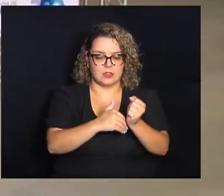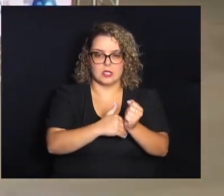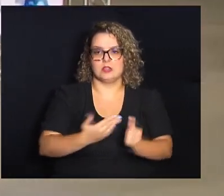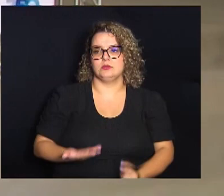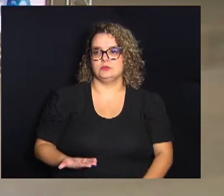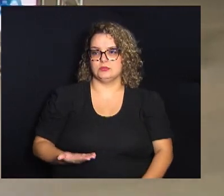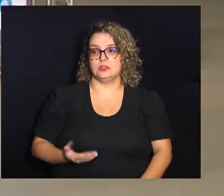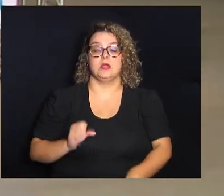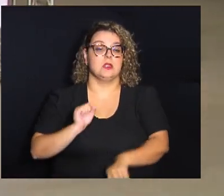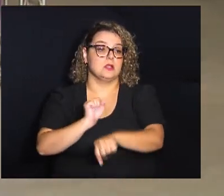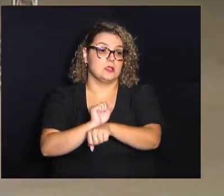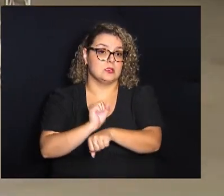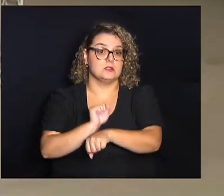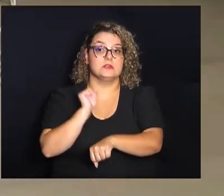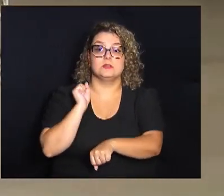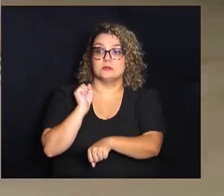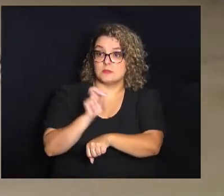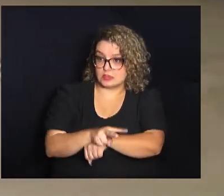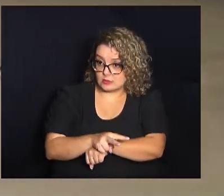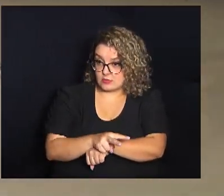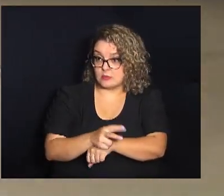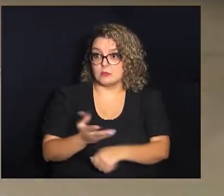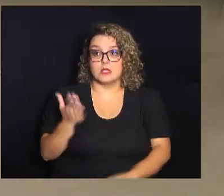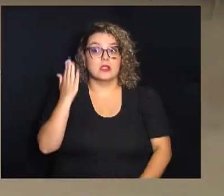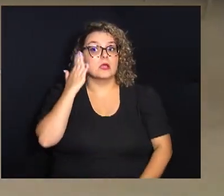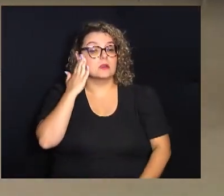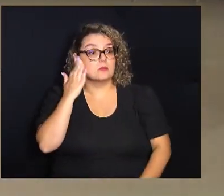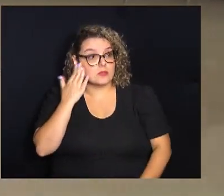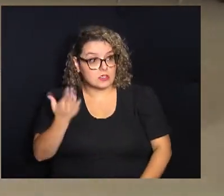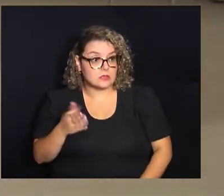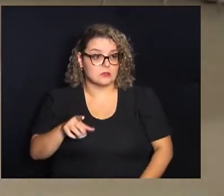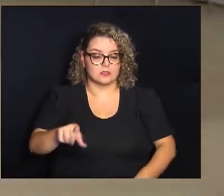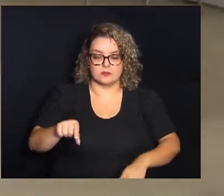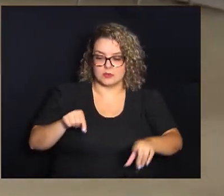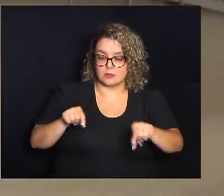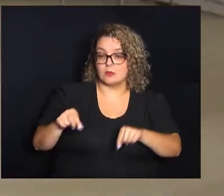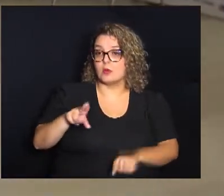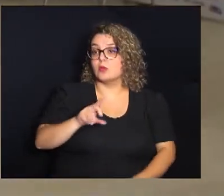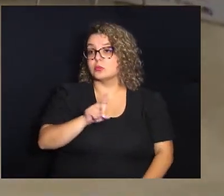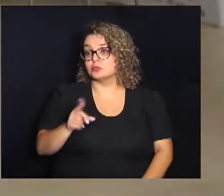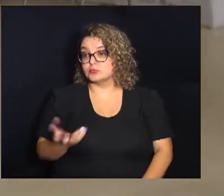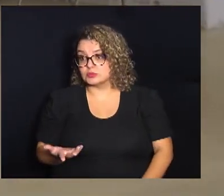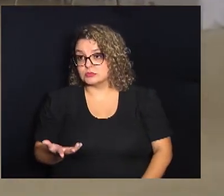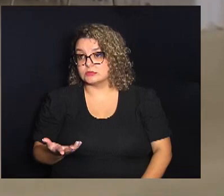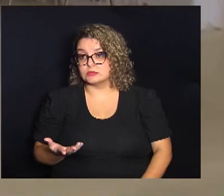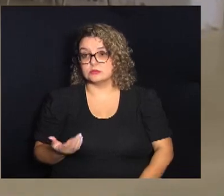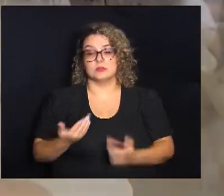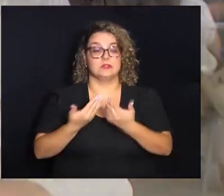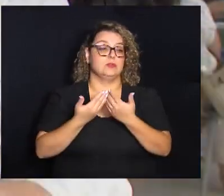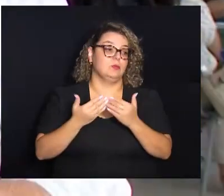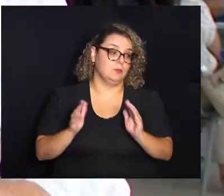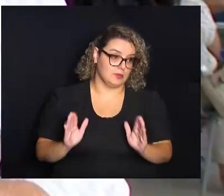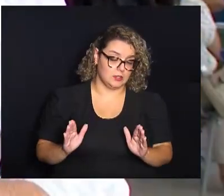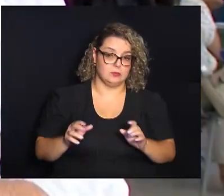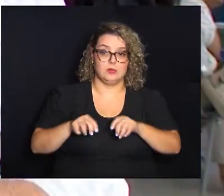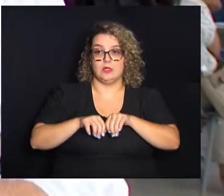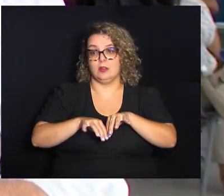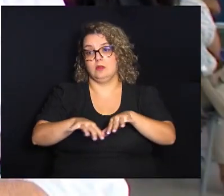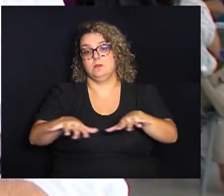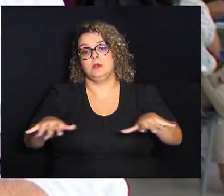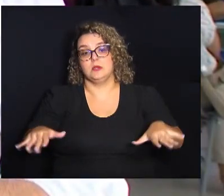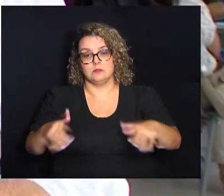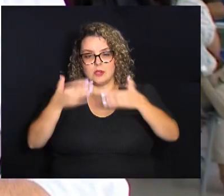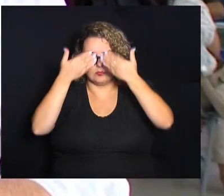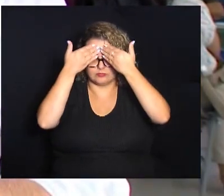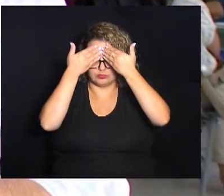estão esperando a vaga, né, para saber se vão ser selecionados ou não, estarem abrindo, né, expandindo a cabeça